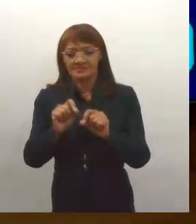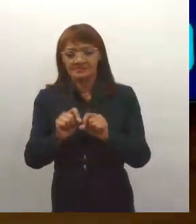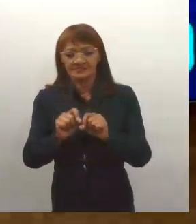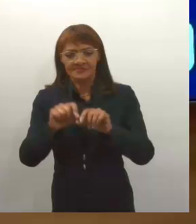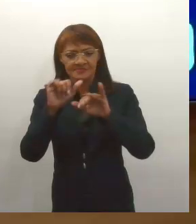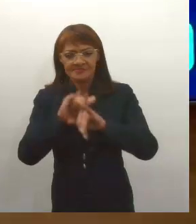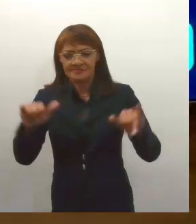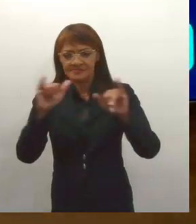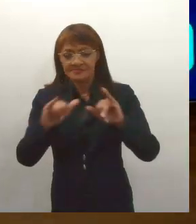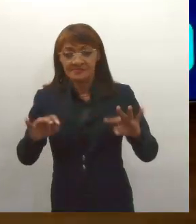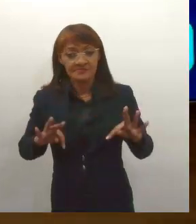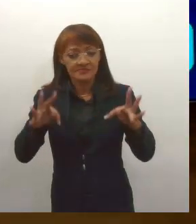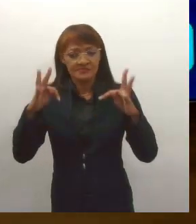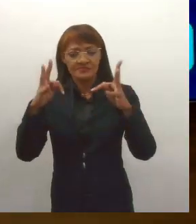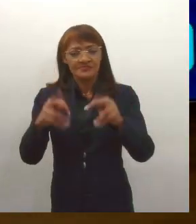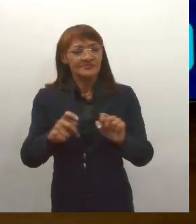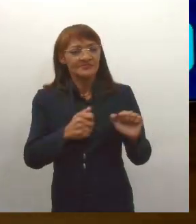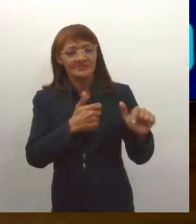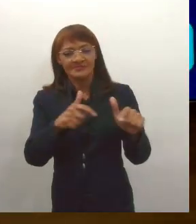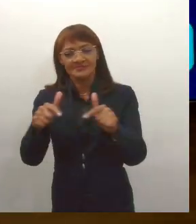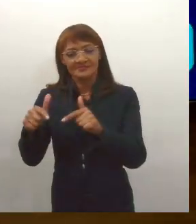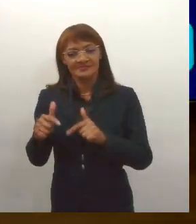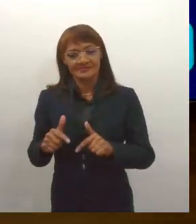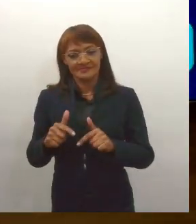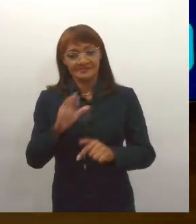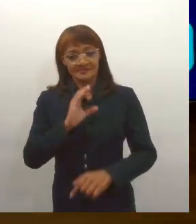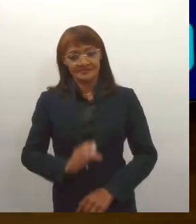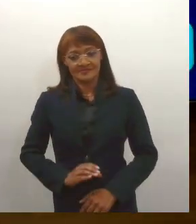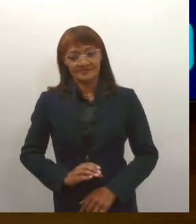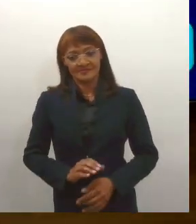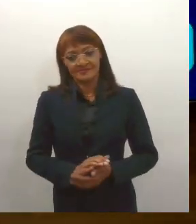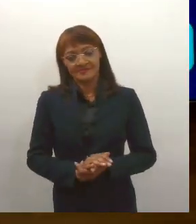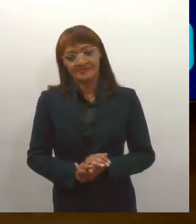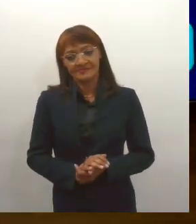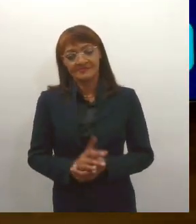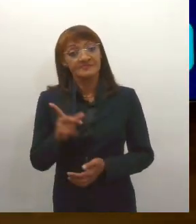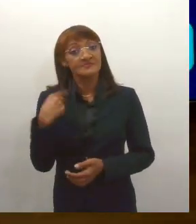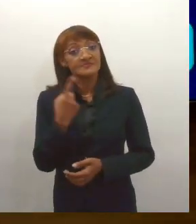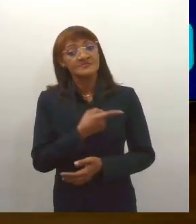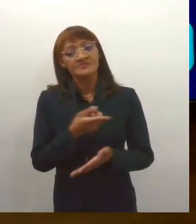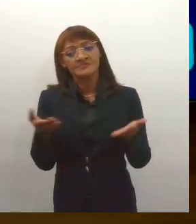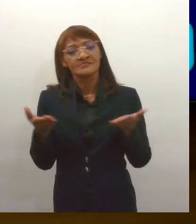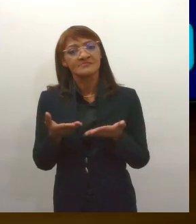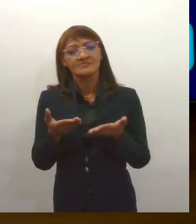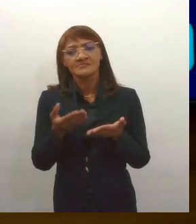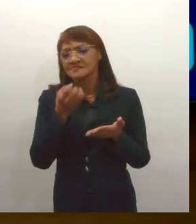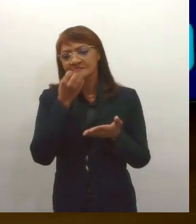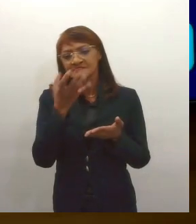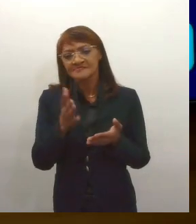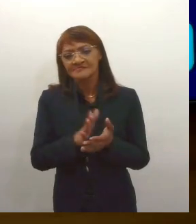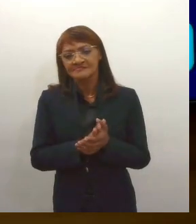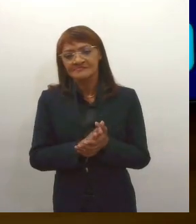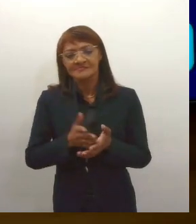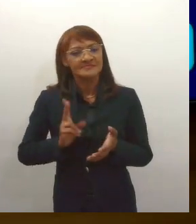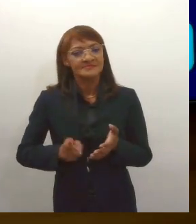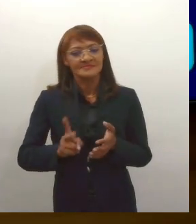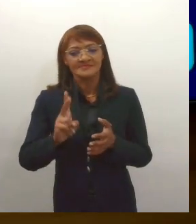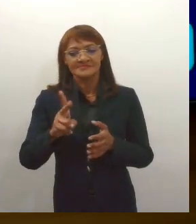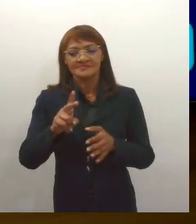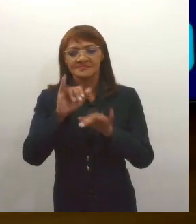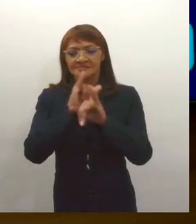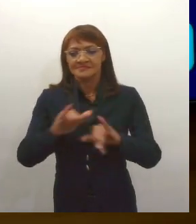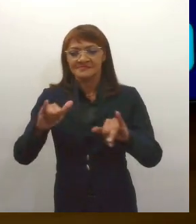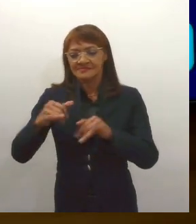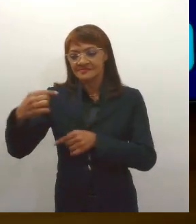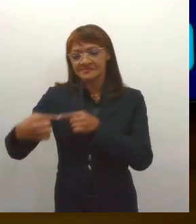cidadão e a gente tem essa TV Interativa que cada vez mais ela dialogue com a sociedade sergipana porque ela tem um